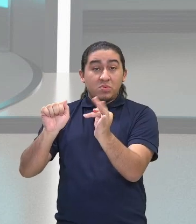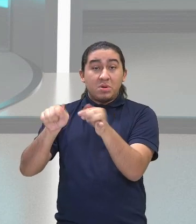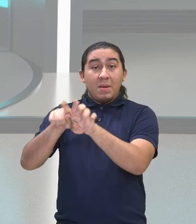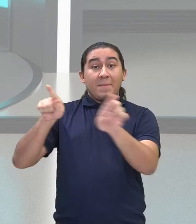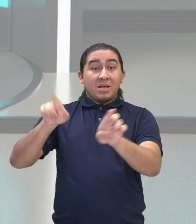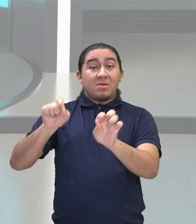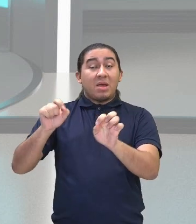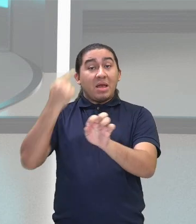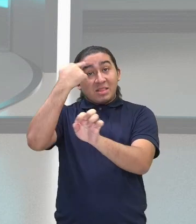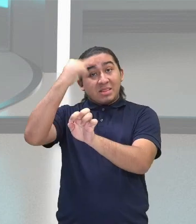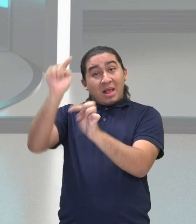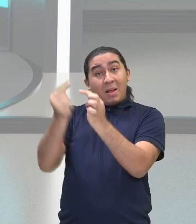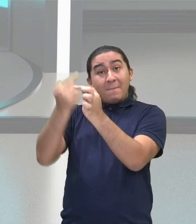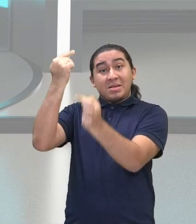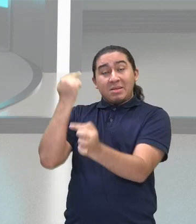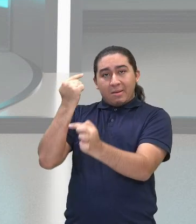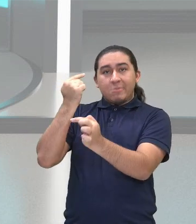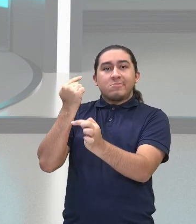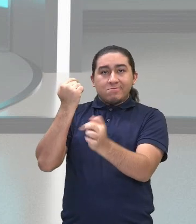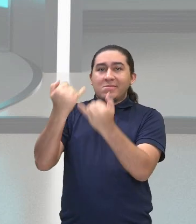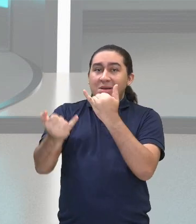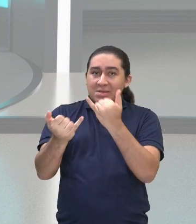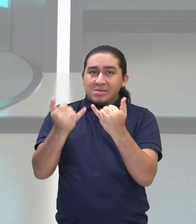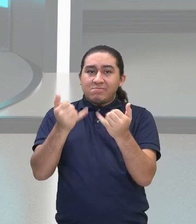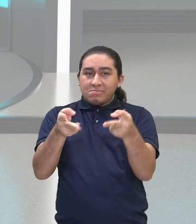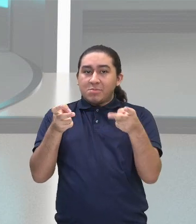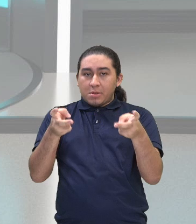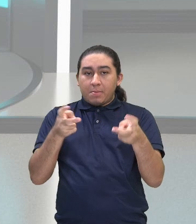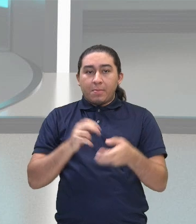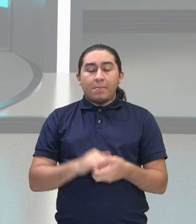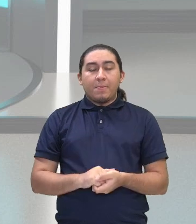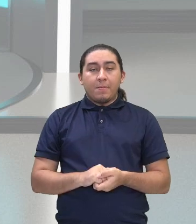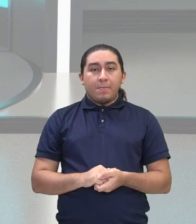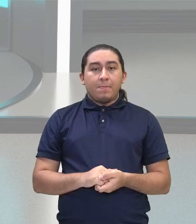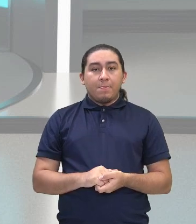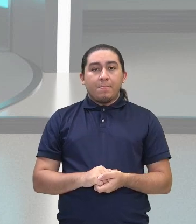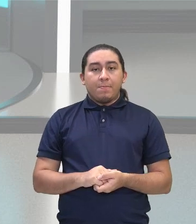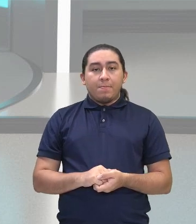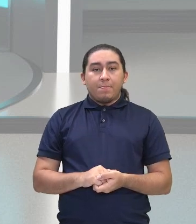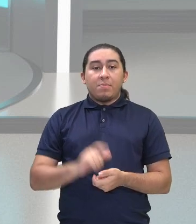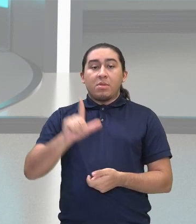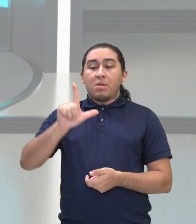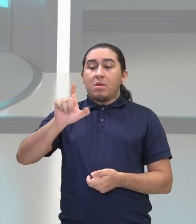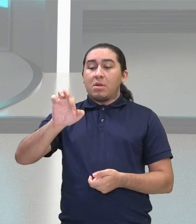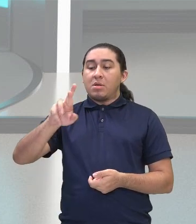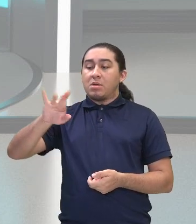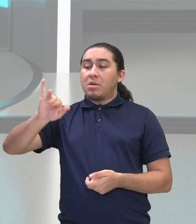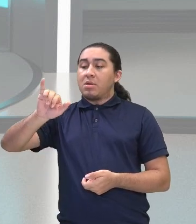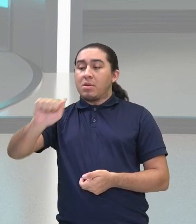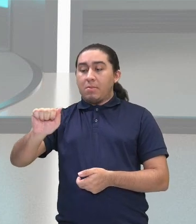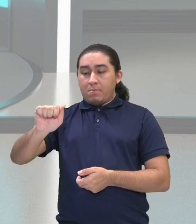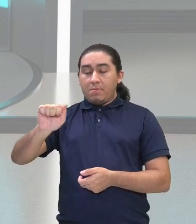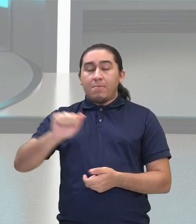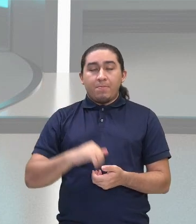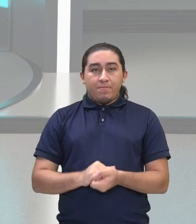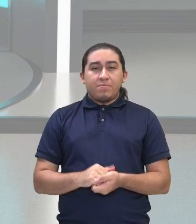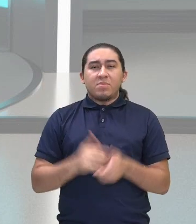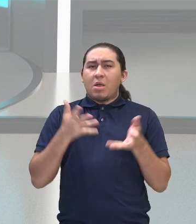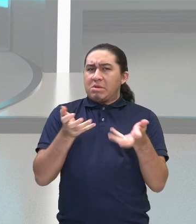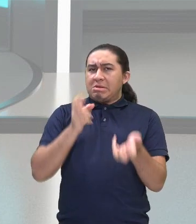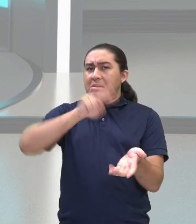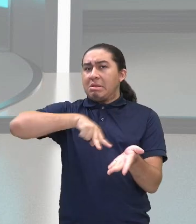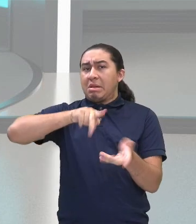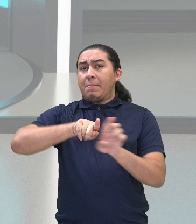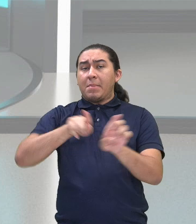pensamento, então já vai aí. Eu leria, futuro do pretérito. Eu pretendia ler, mas não vou